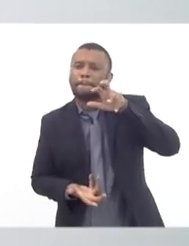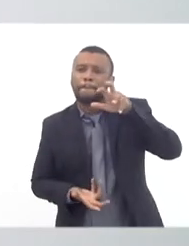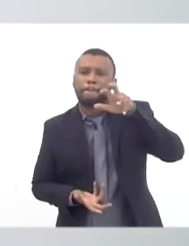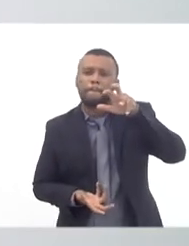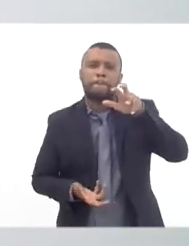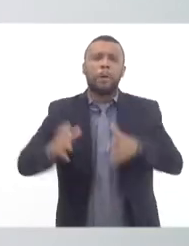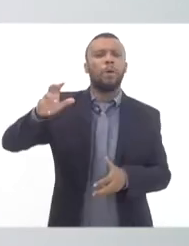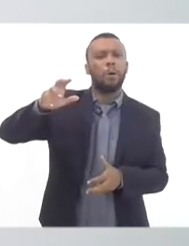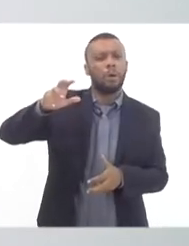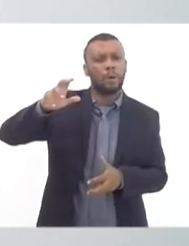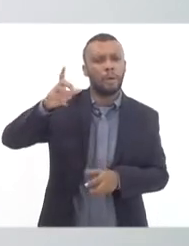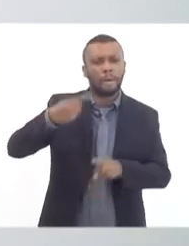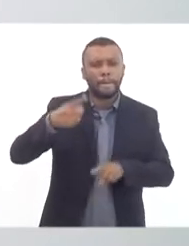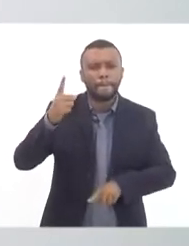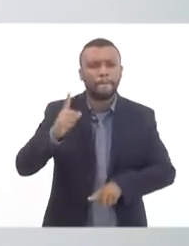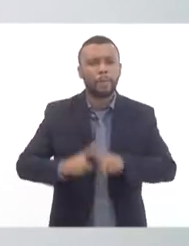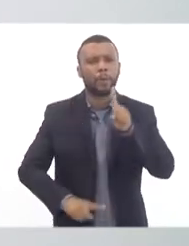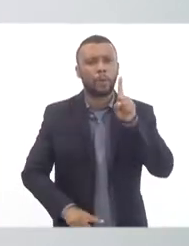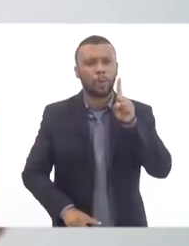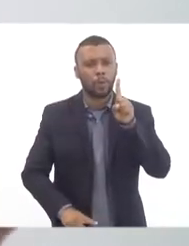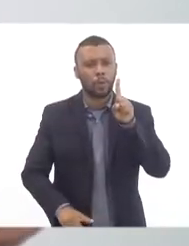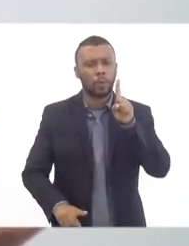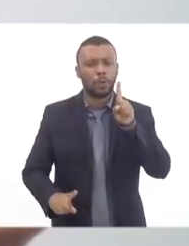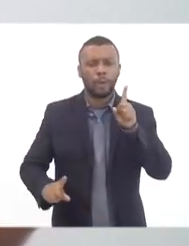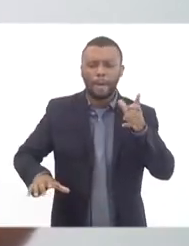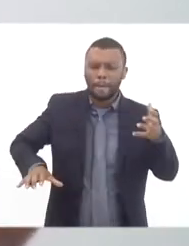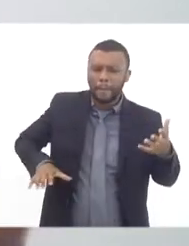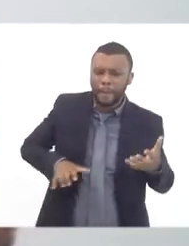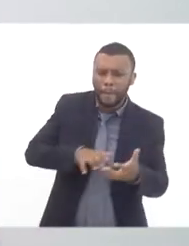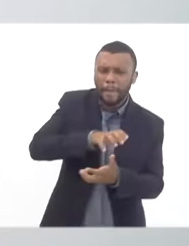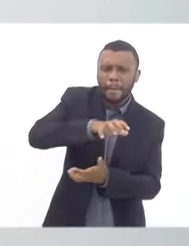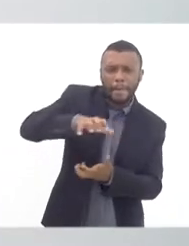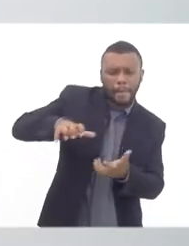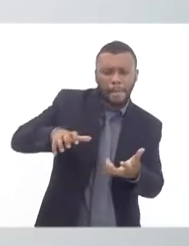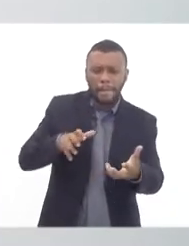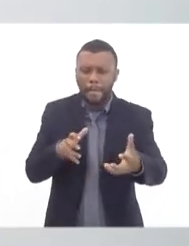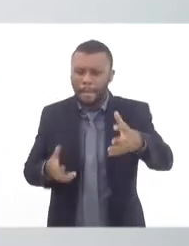uma virada, ou fez uma reviravolta